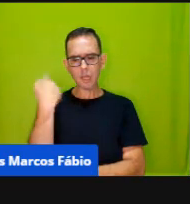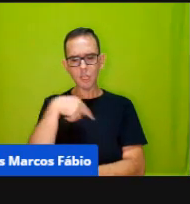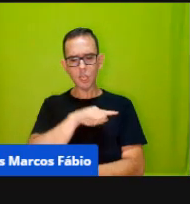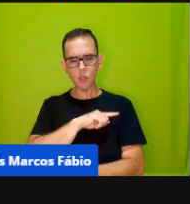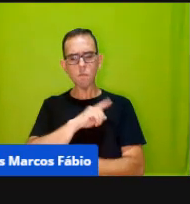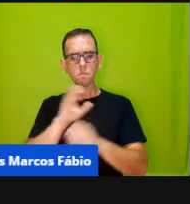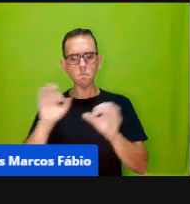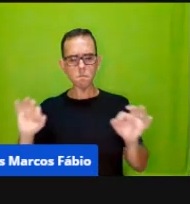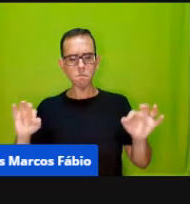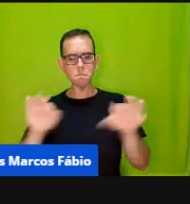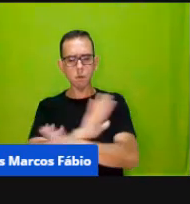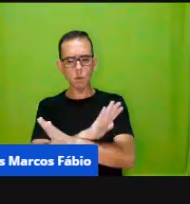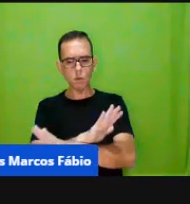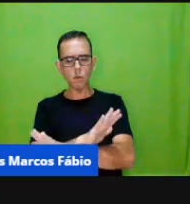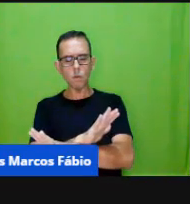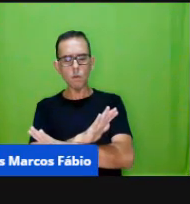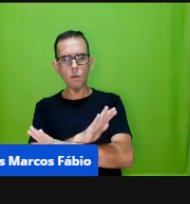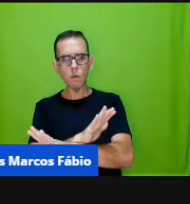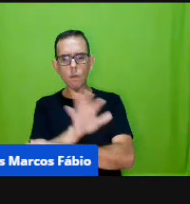preparados, né,